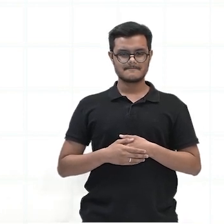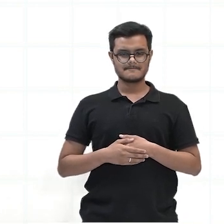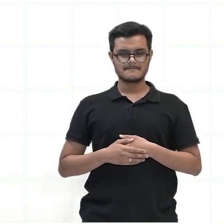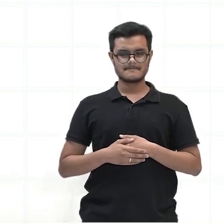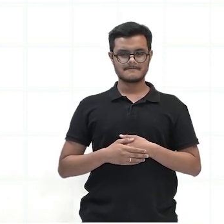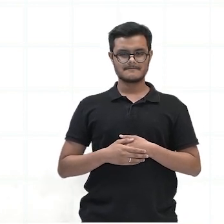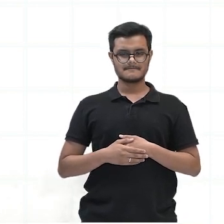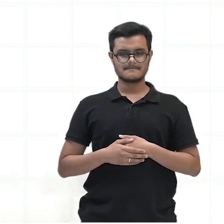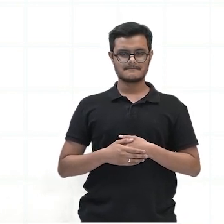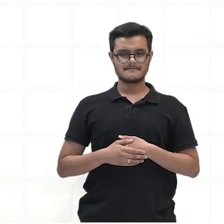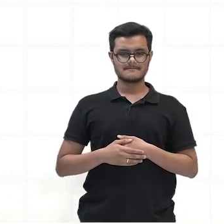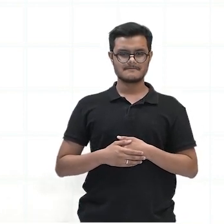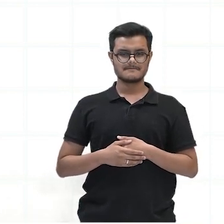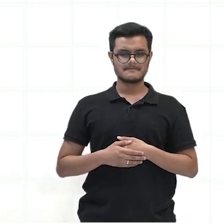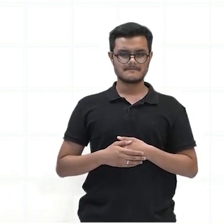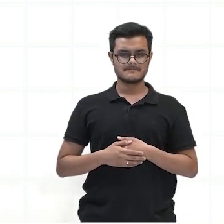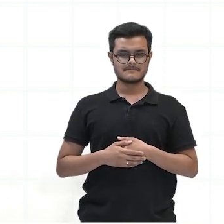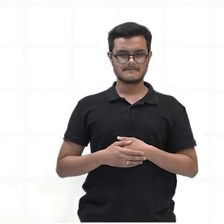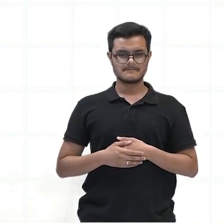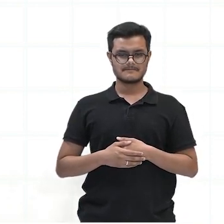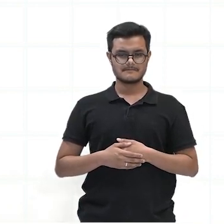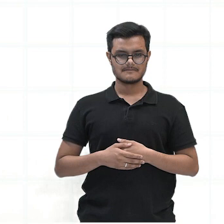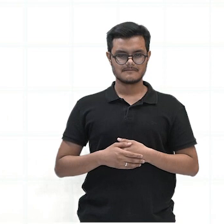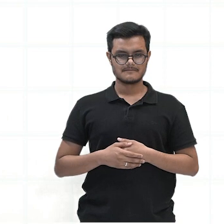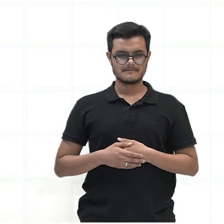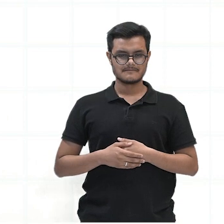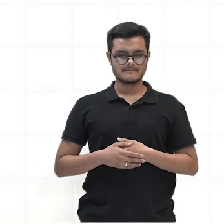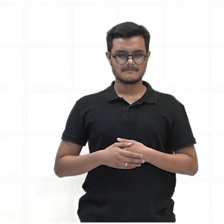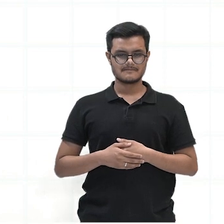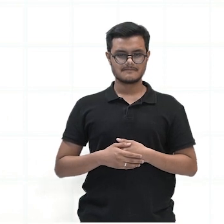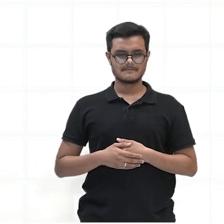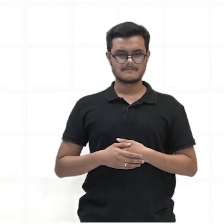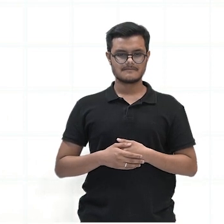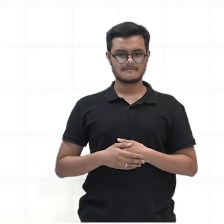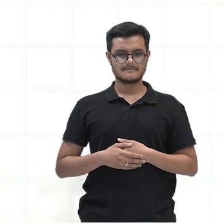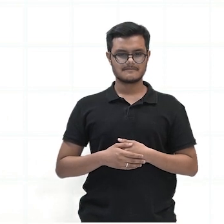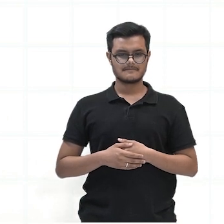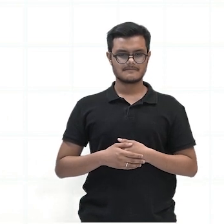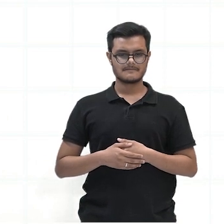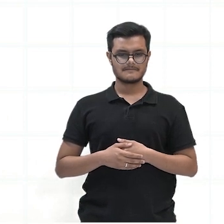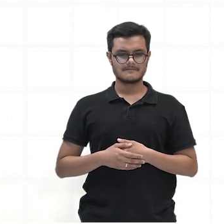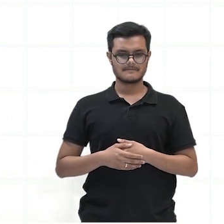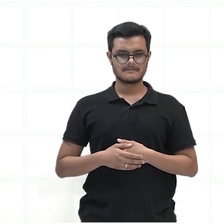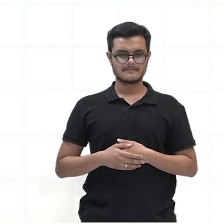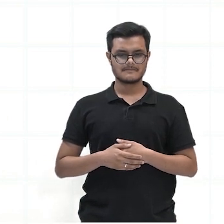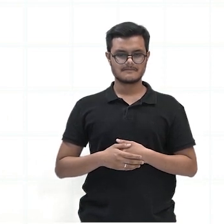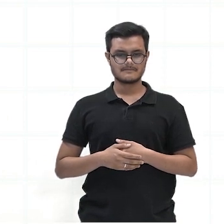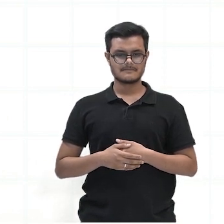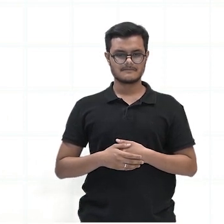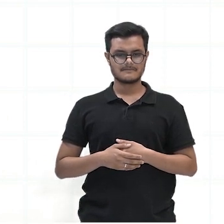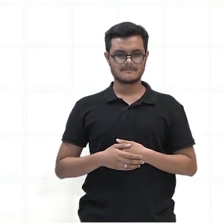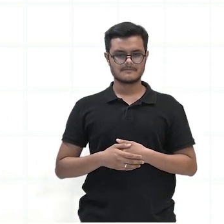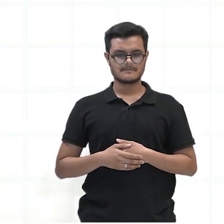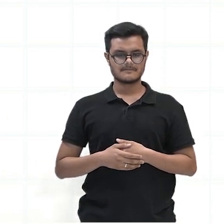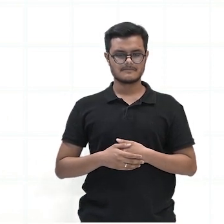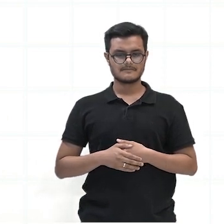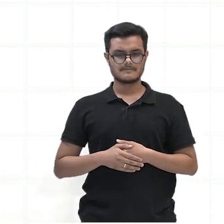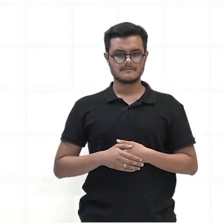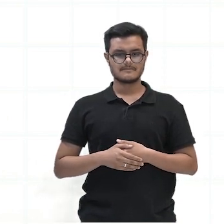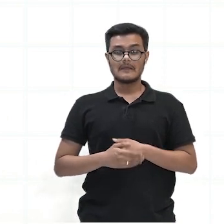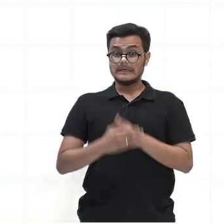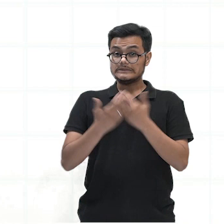eles estavam, eles eram, não é? No caso aqui, o verbo to be significa essas duas ideias, não é? Ser ou estar. Então, no caso,